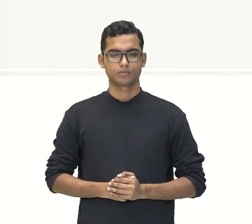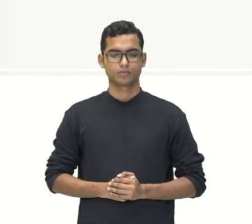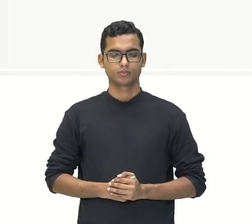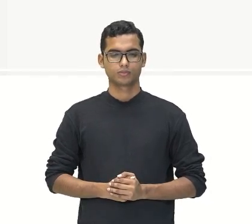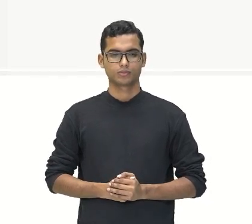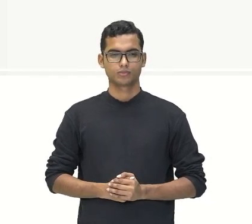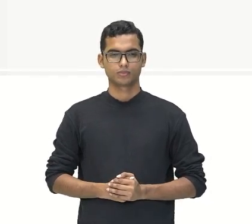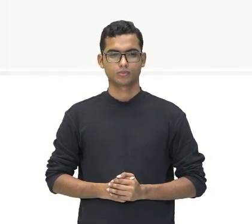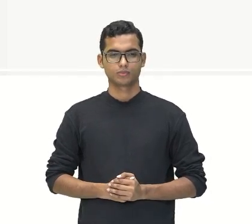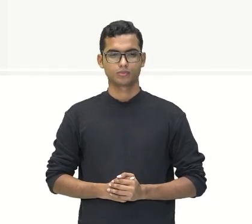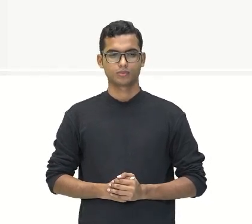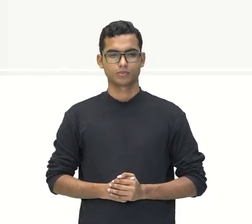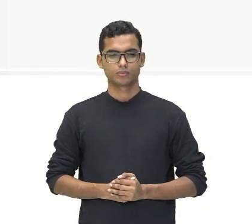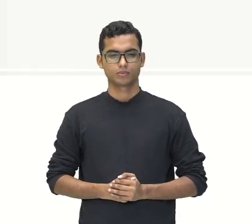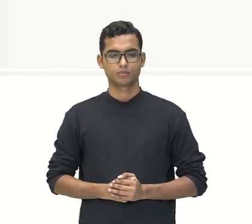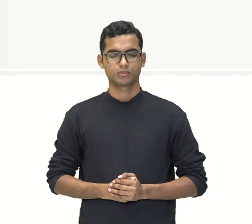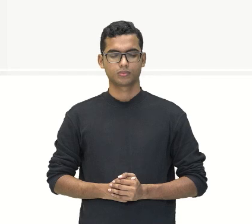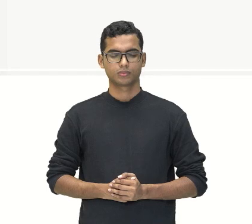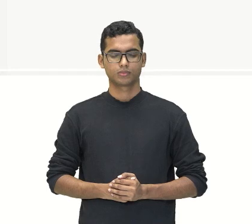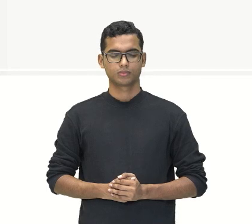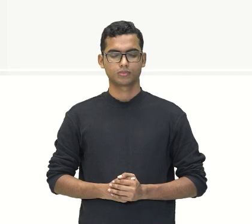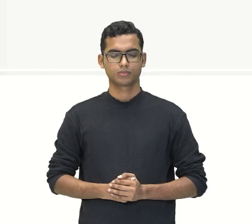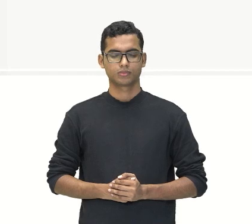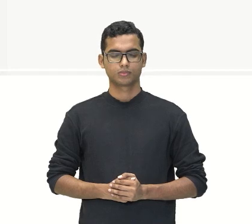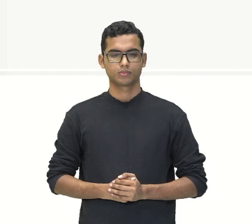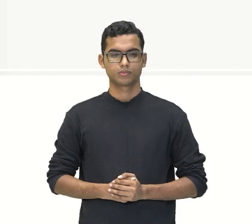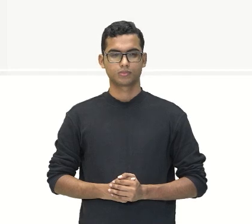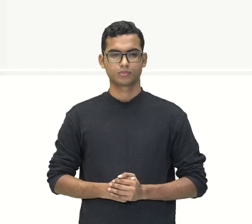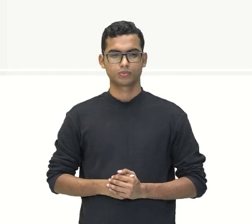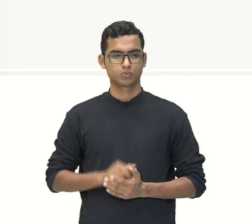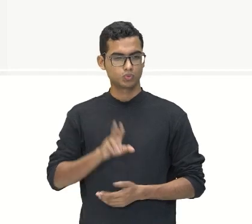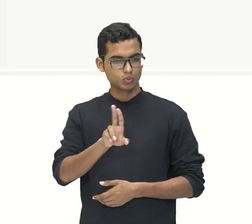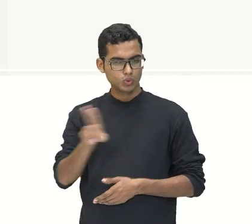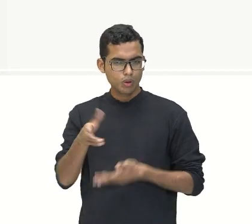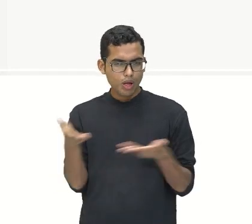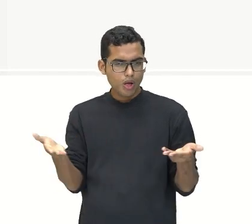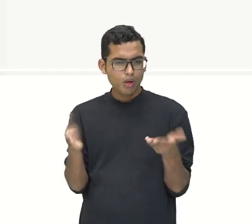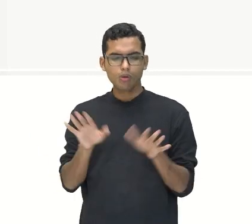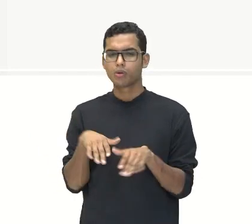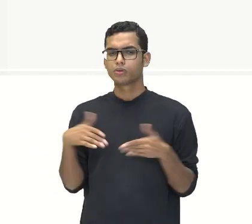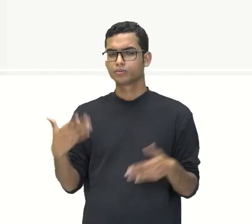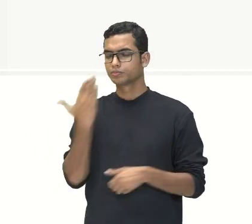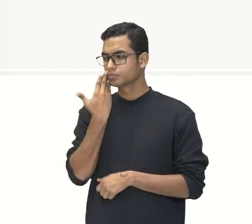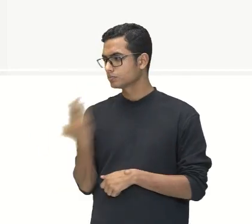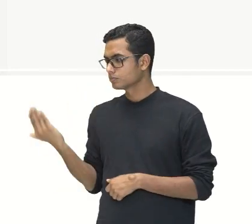Sabe como é o nome desse ânion aqui? É